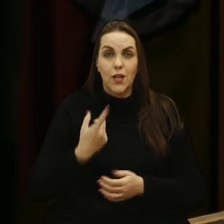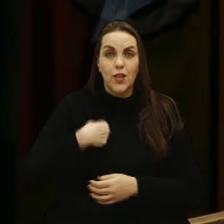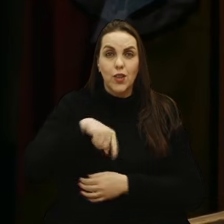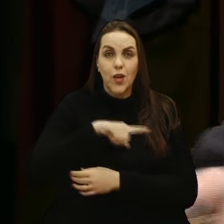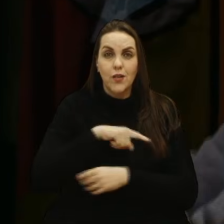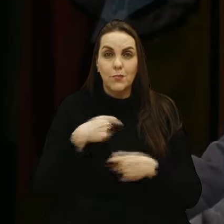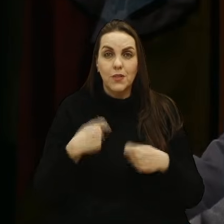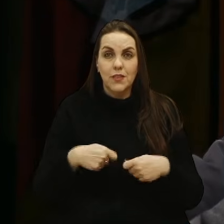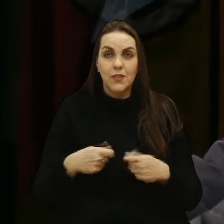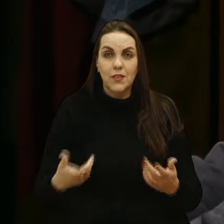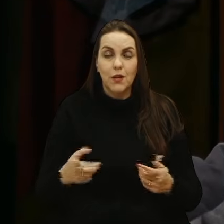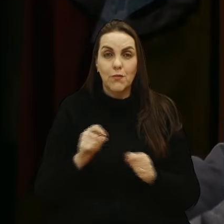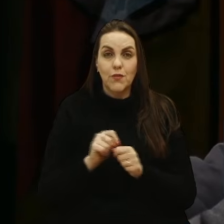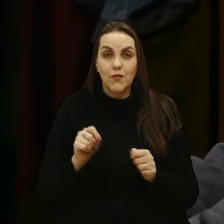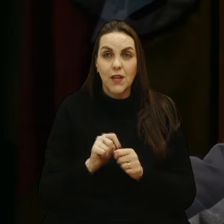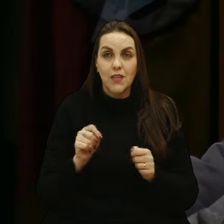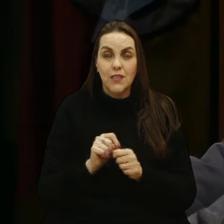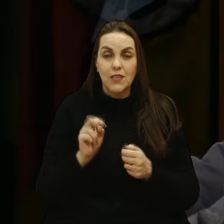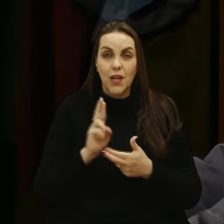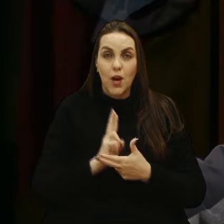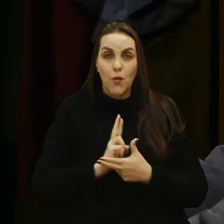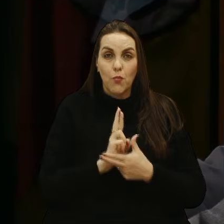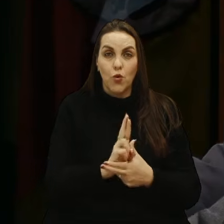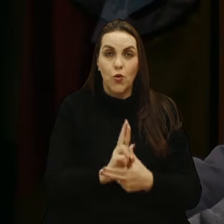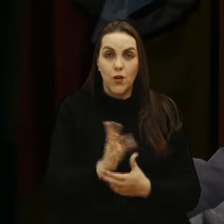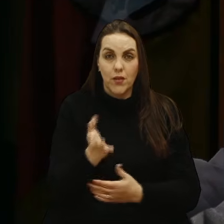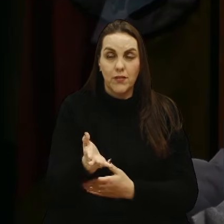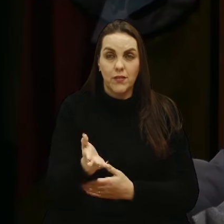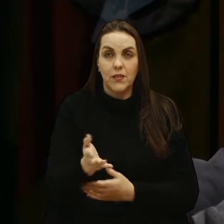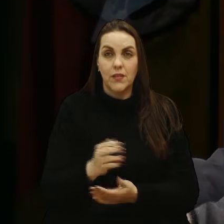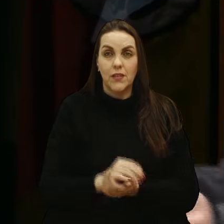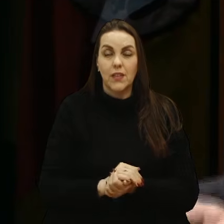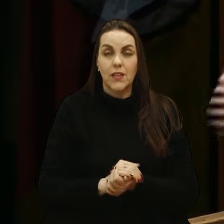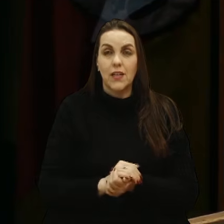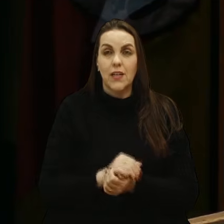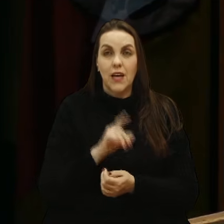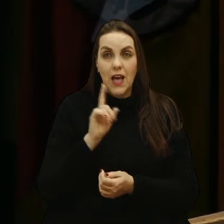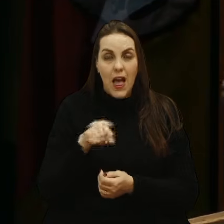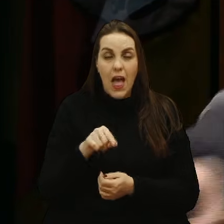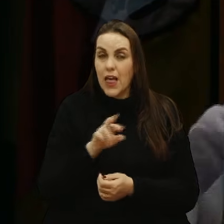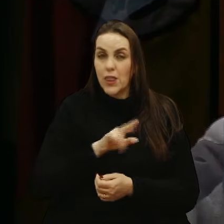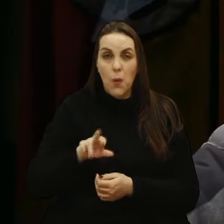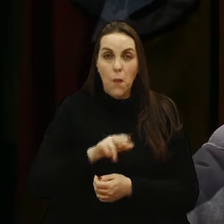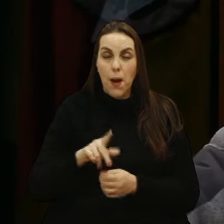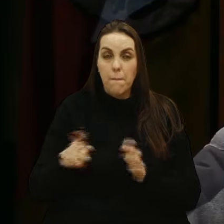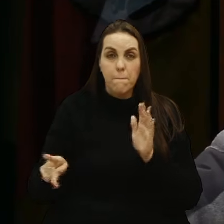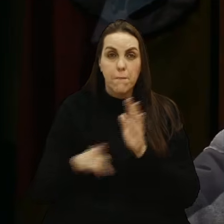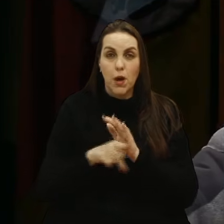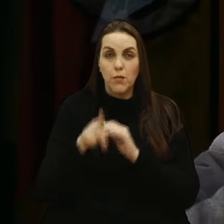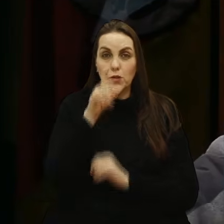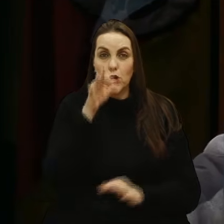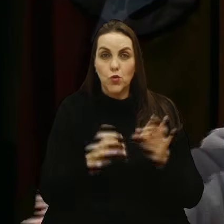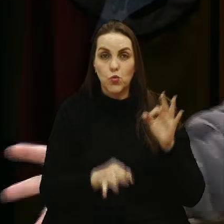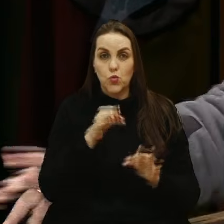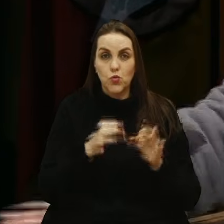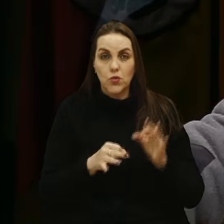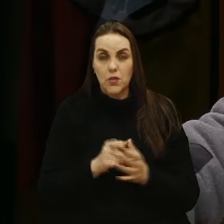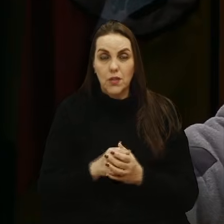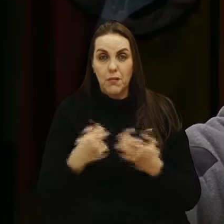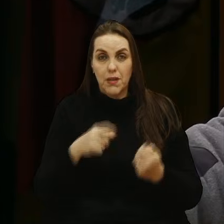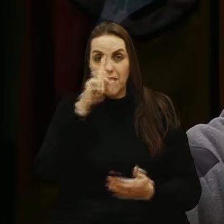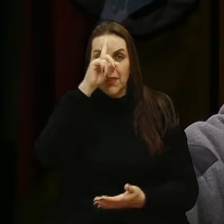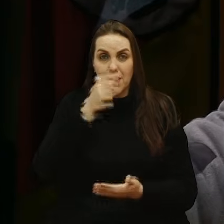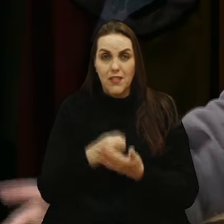precisamos fazer com que a Procuradoria, Sandra, não seja uma Procuradoria exclusivamente jurídica, que ela tenha uma